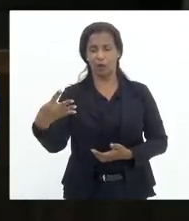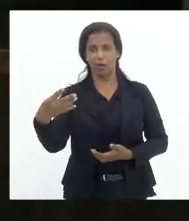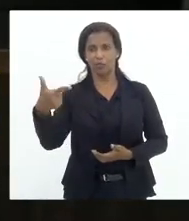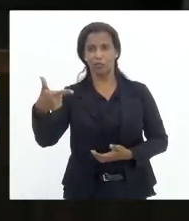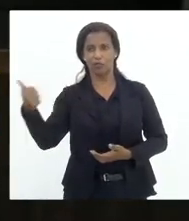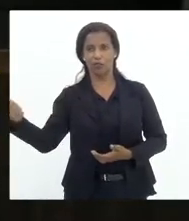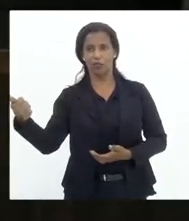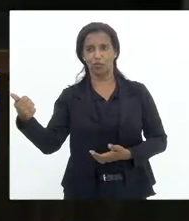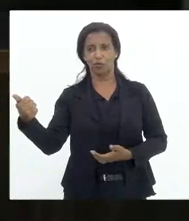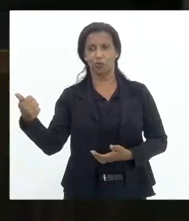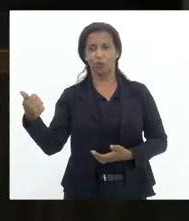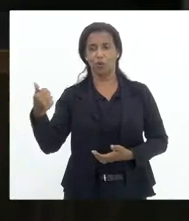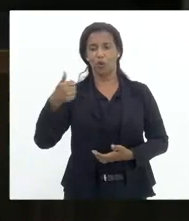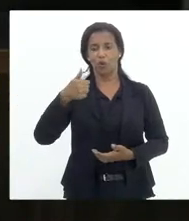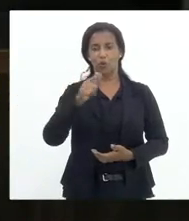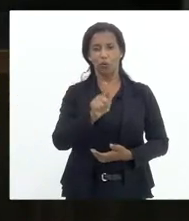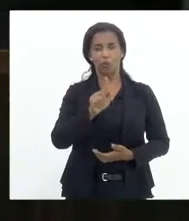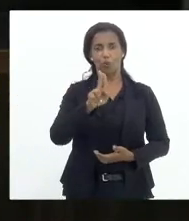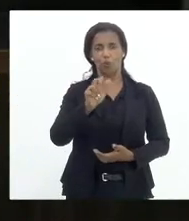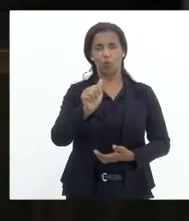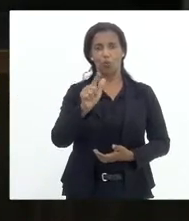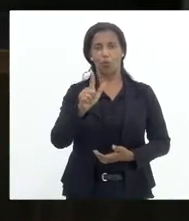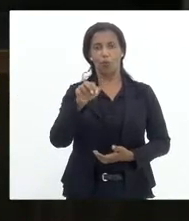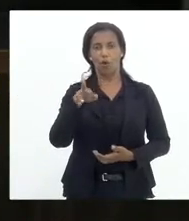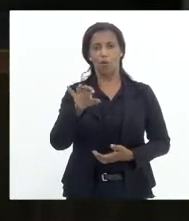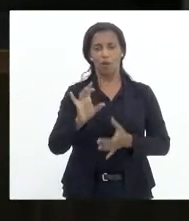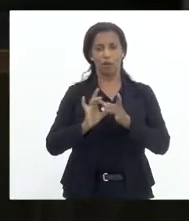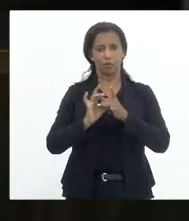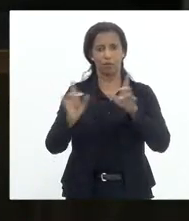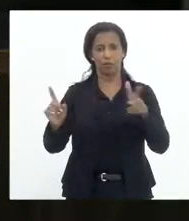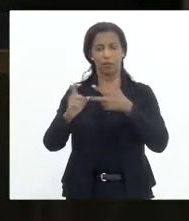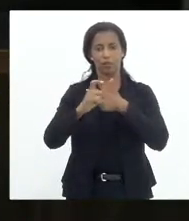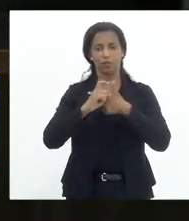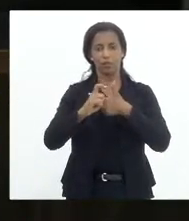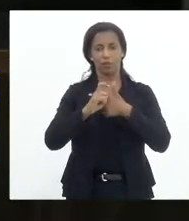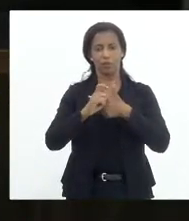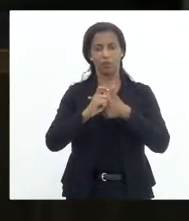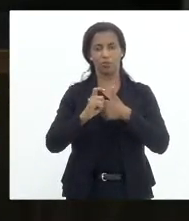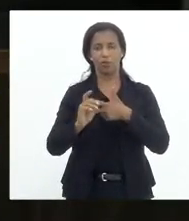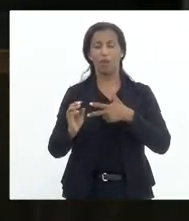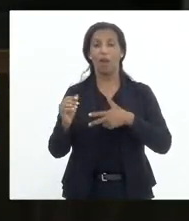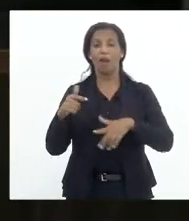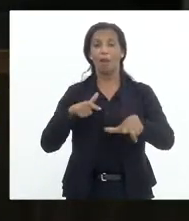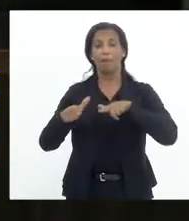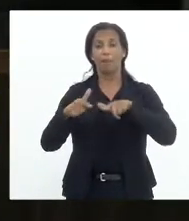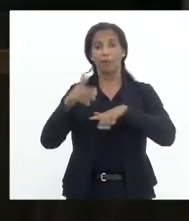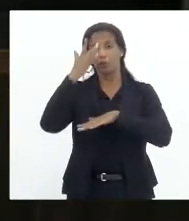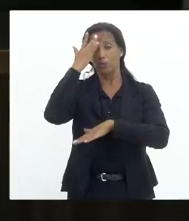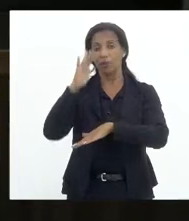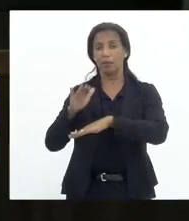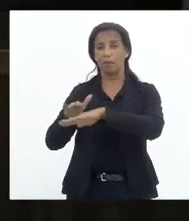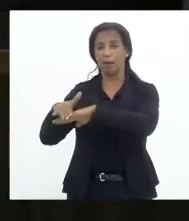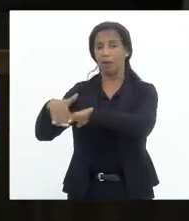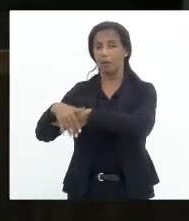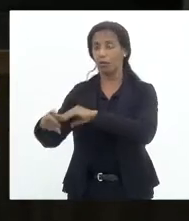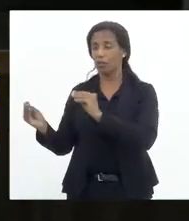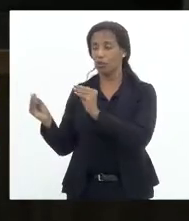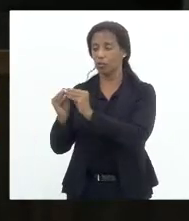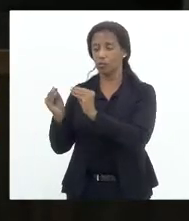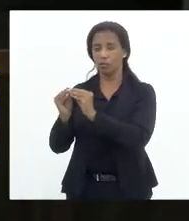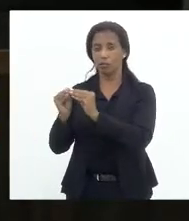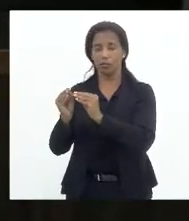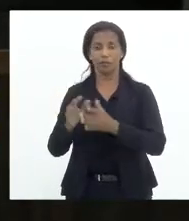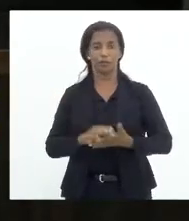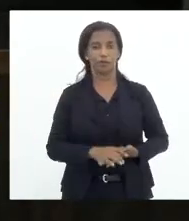ad21 de autoria do deputado Márcio Gualberto que autoriza o poder executivo a conceder o adicional noturno aos servidores públicos civis na